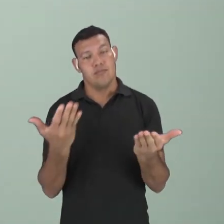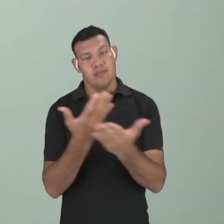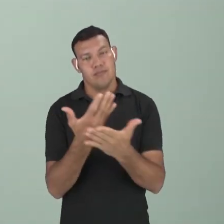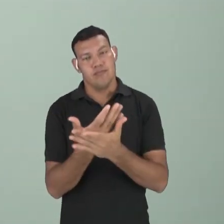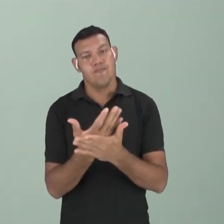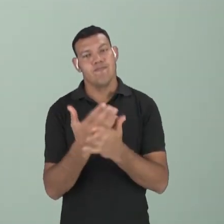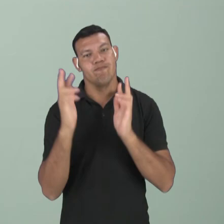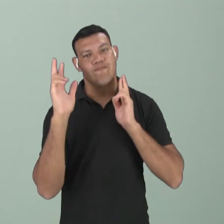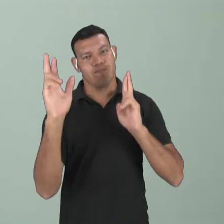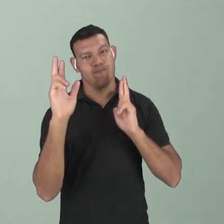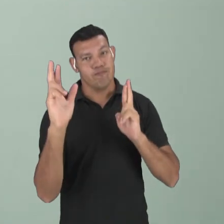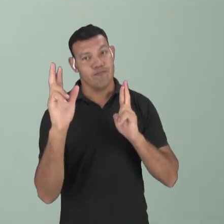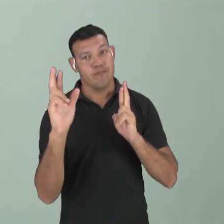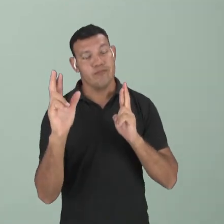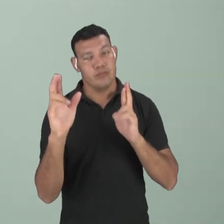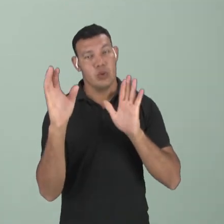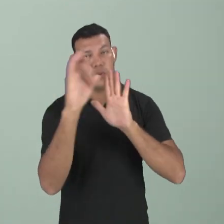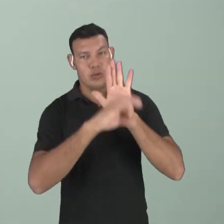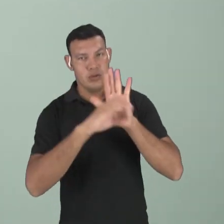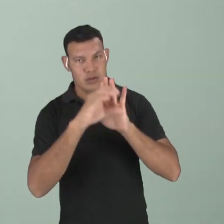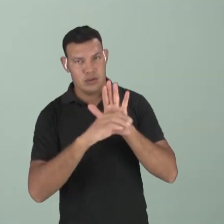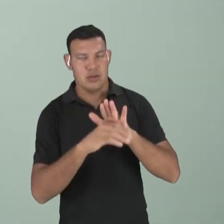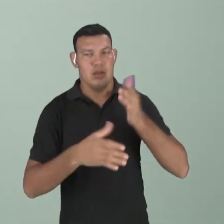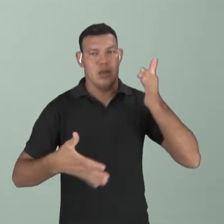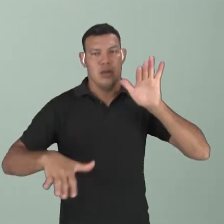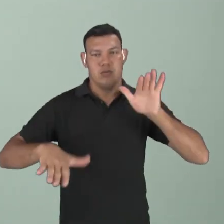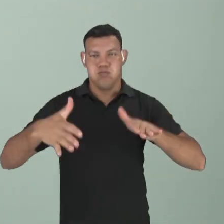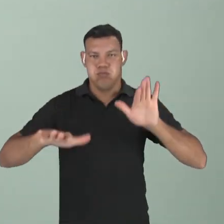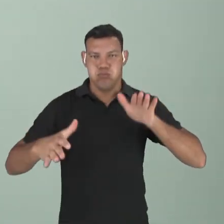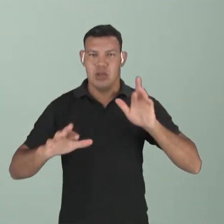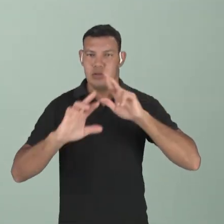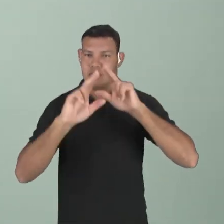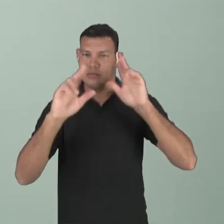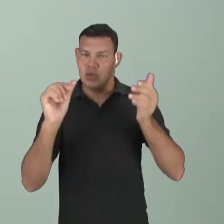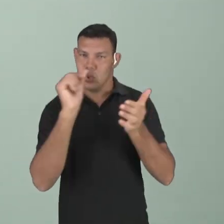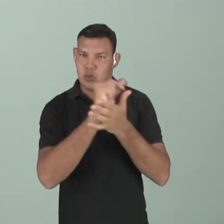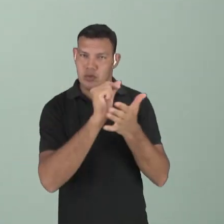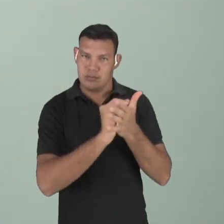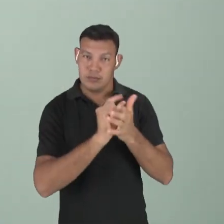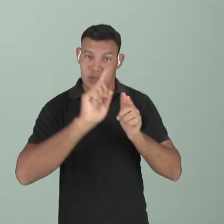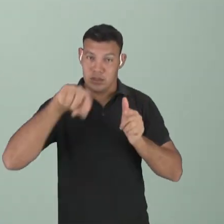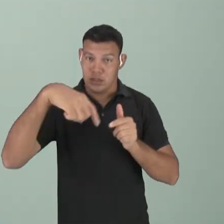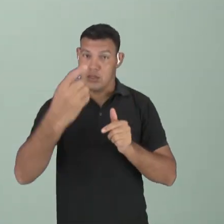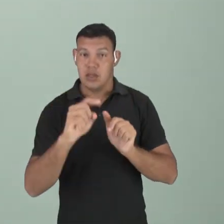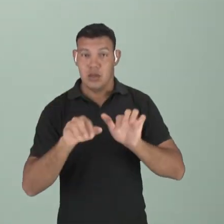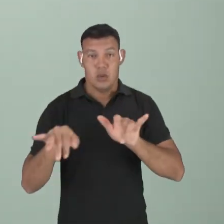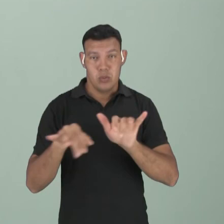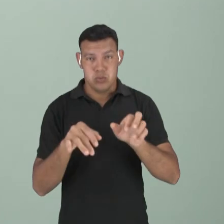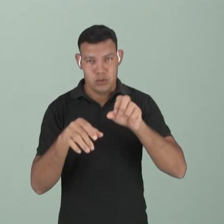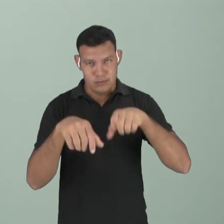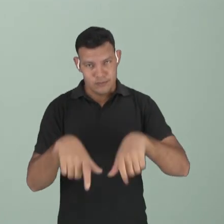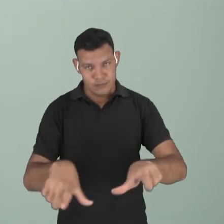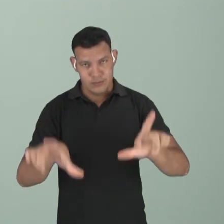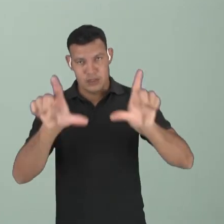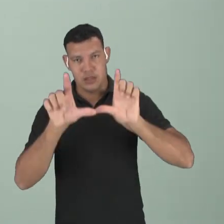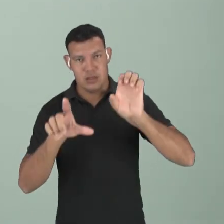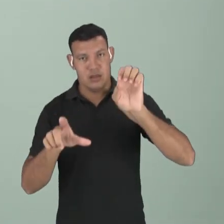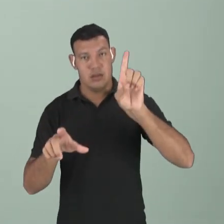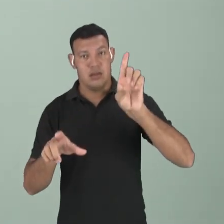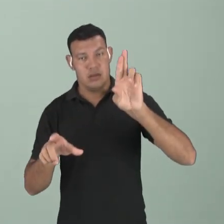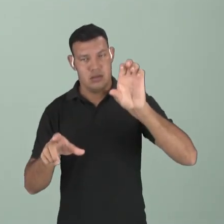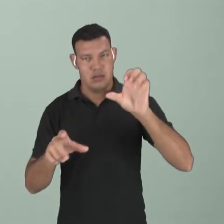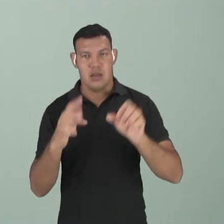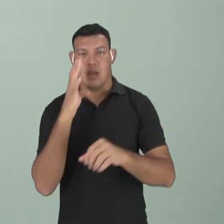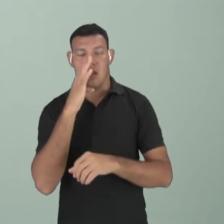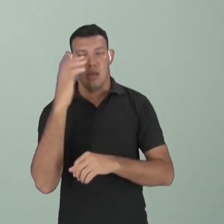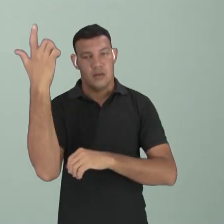aula de hoje. Espero que você tenha compreendido bem aí os conceitos de média, amplitude. Depois, vai lá na plataforma da Secretaria,